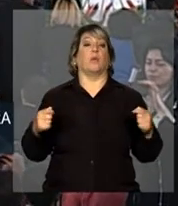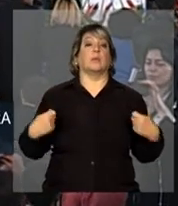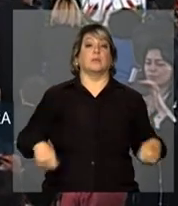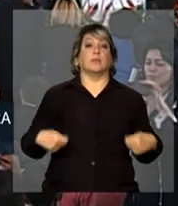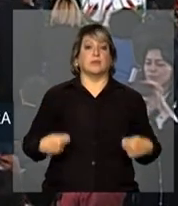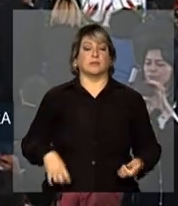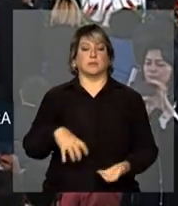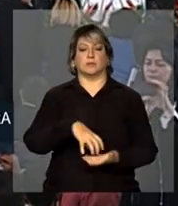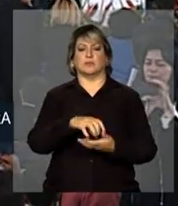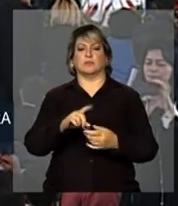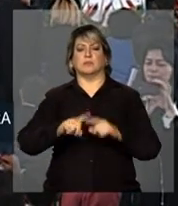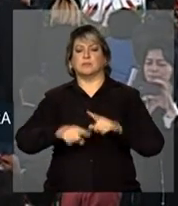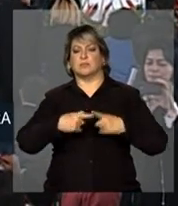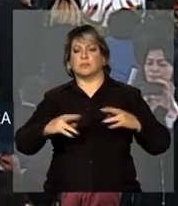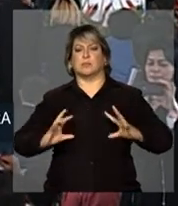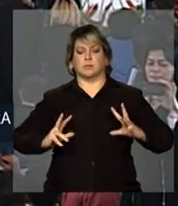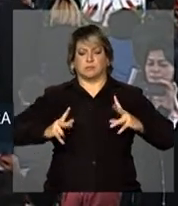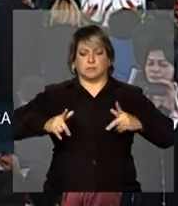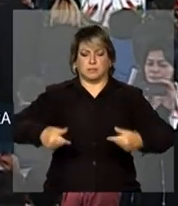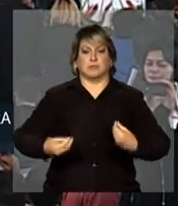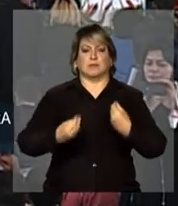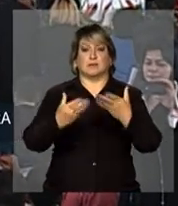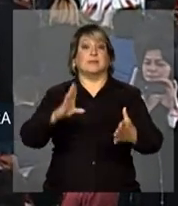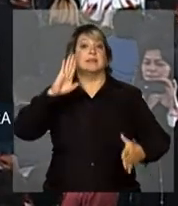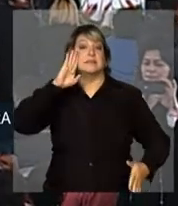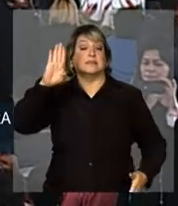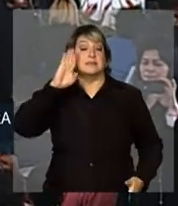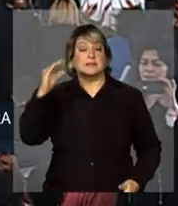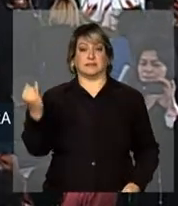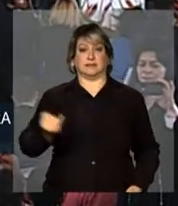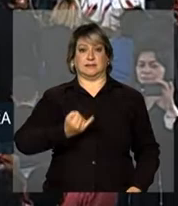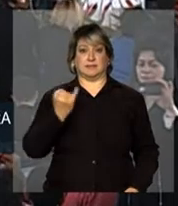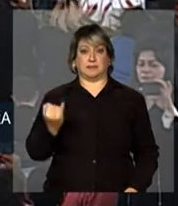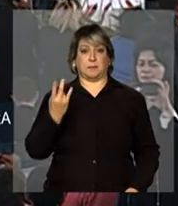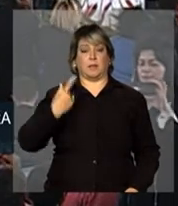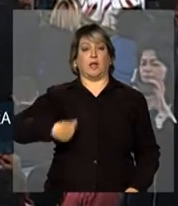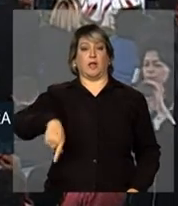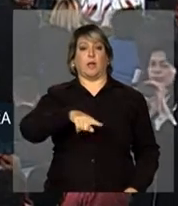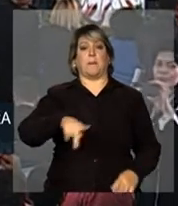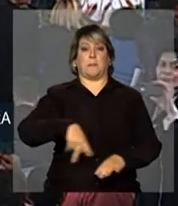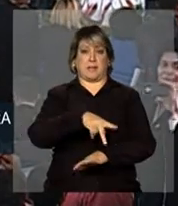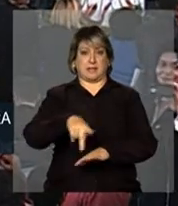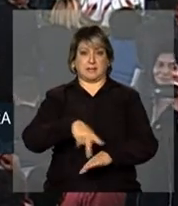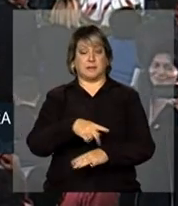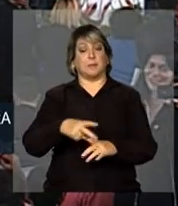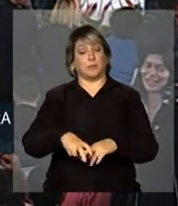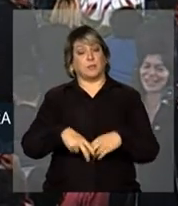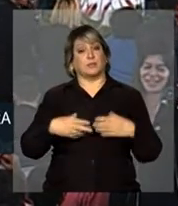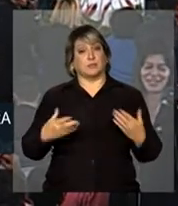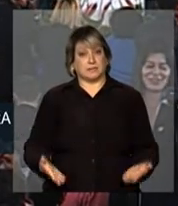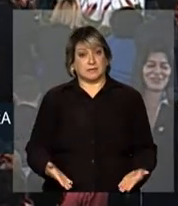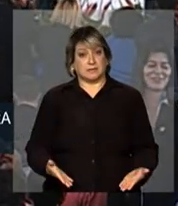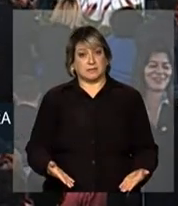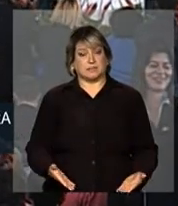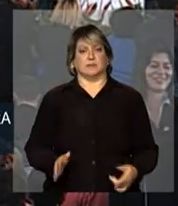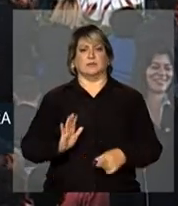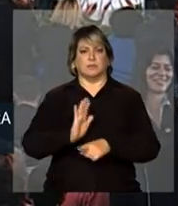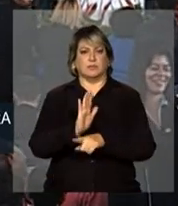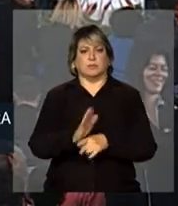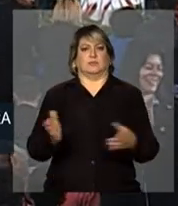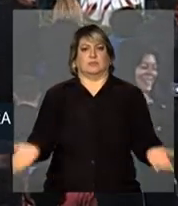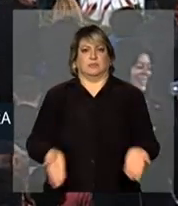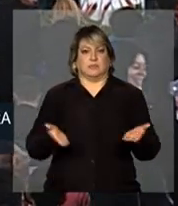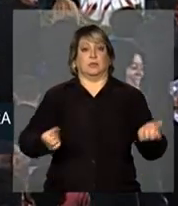para equipamentos e máquinas essenciais para o nosso país. Portanto, incentivando